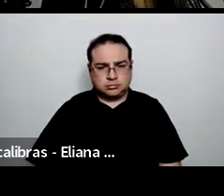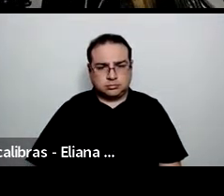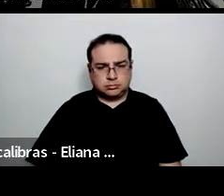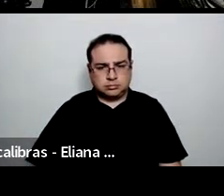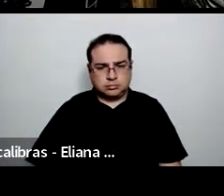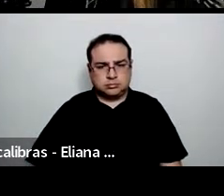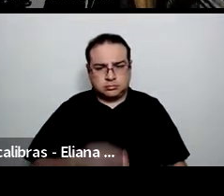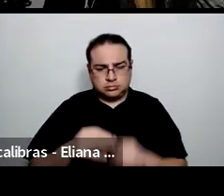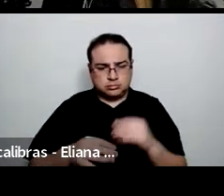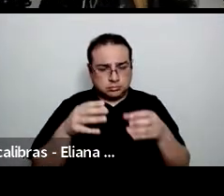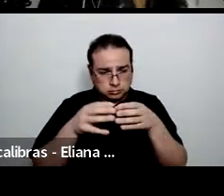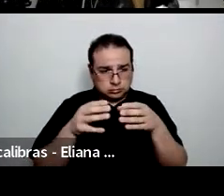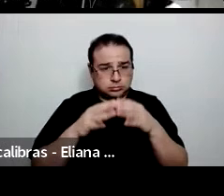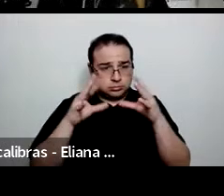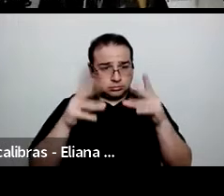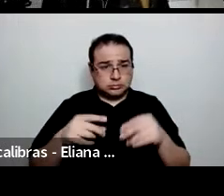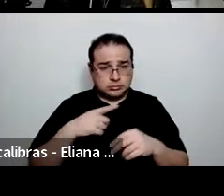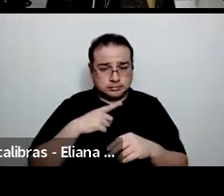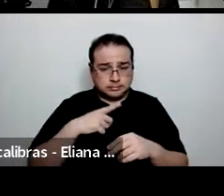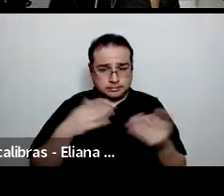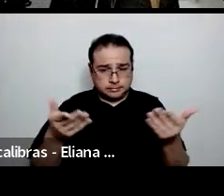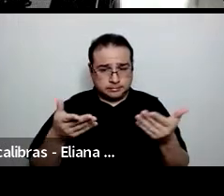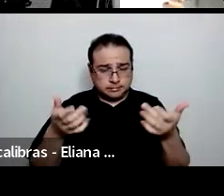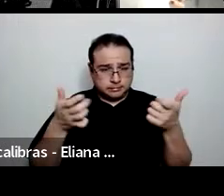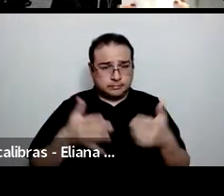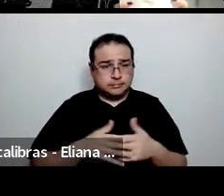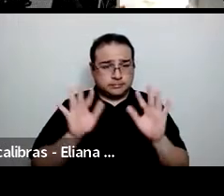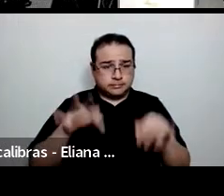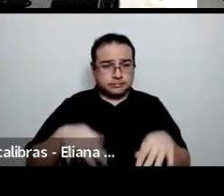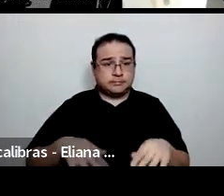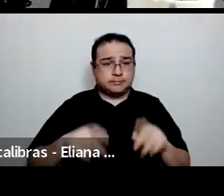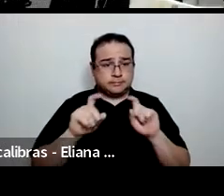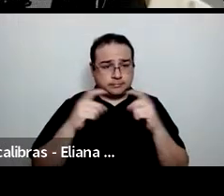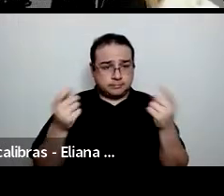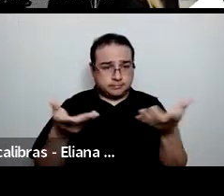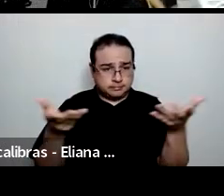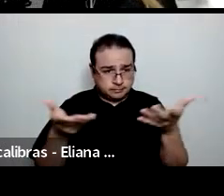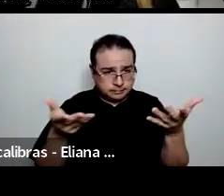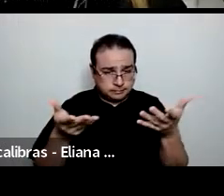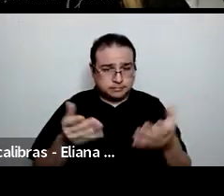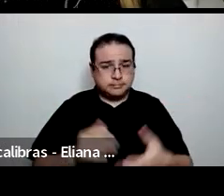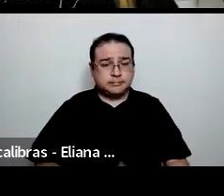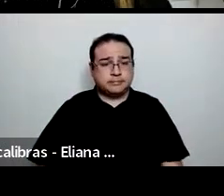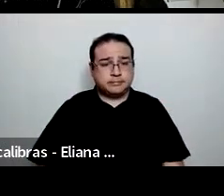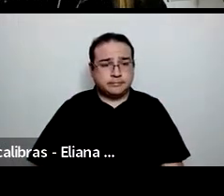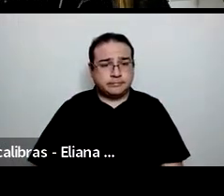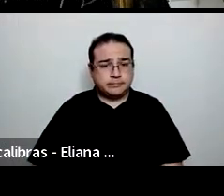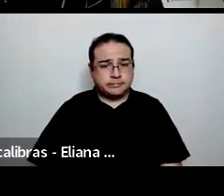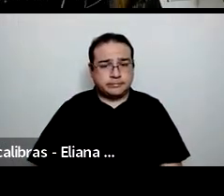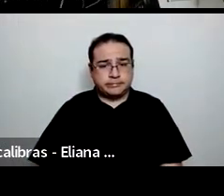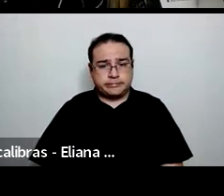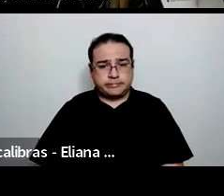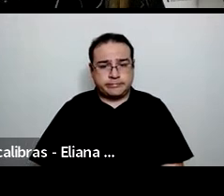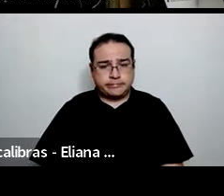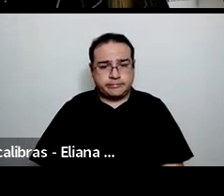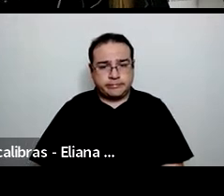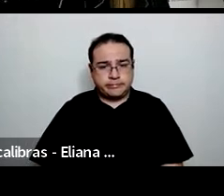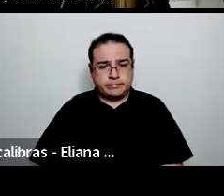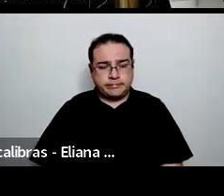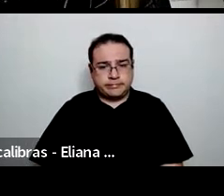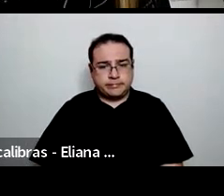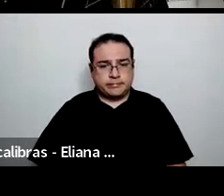juíza senhores juízes eu declaro encerrada a presente sessão E